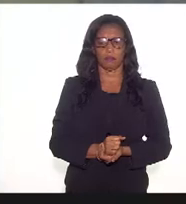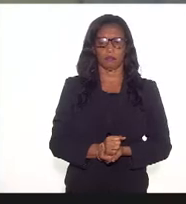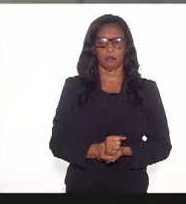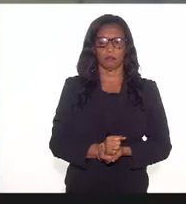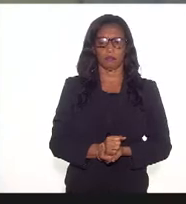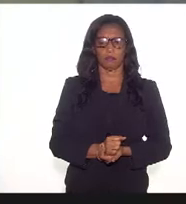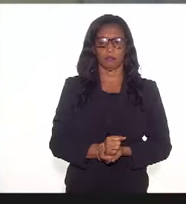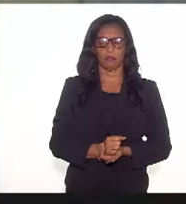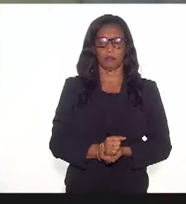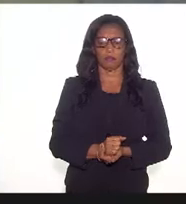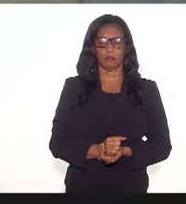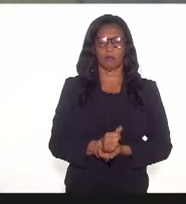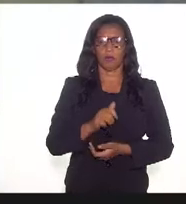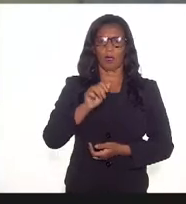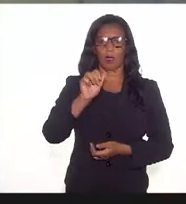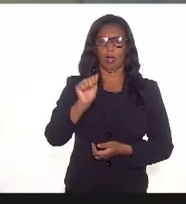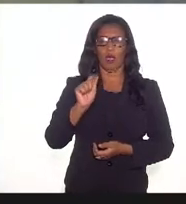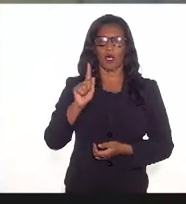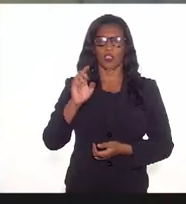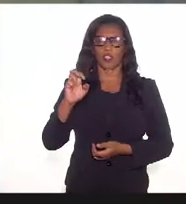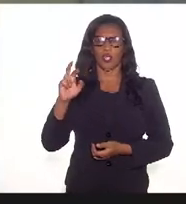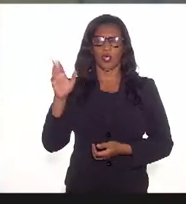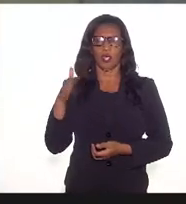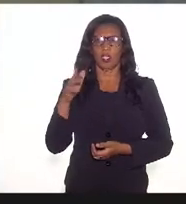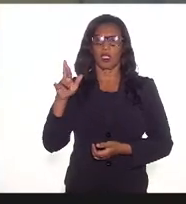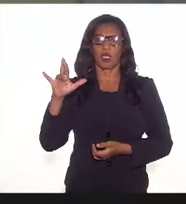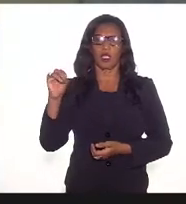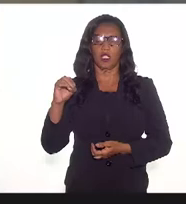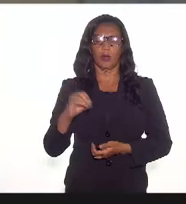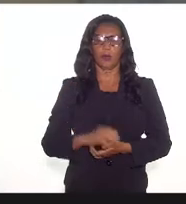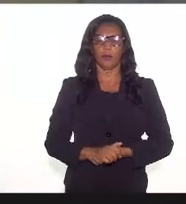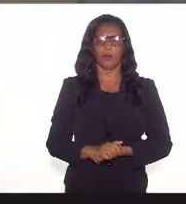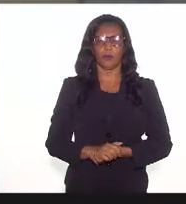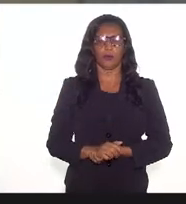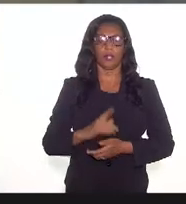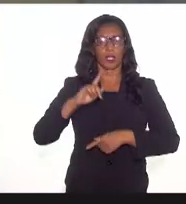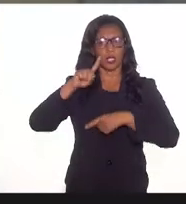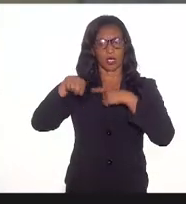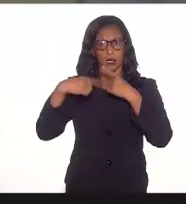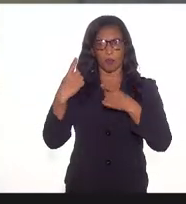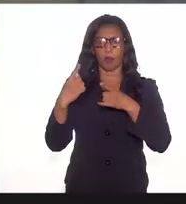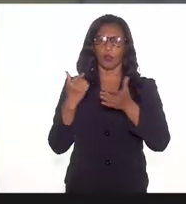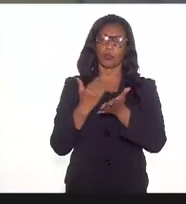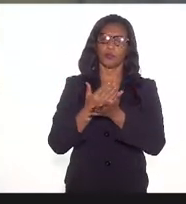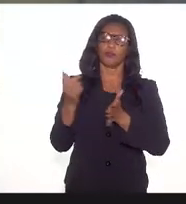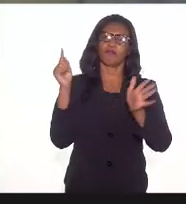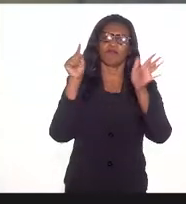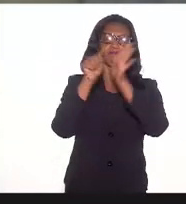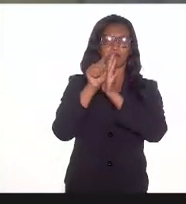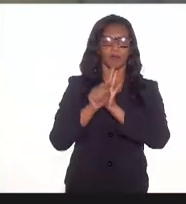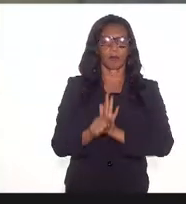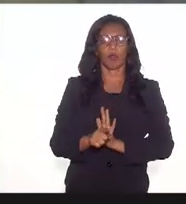a AGRIO e depois abriremos para as perguntas, até porque eu também tenho